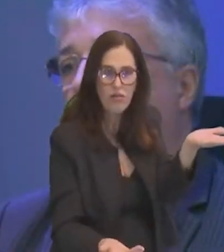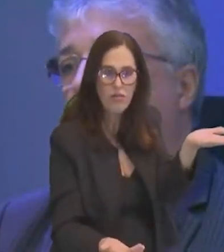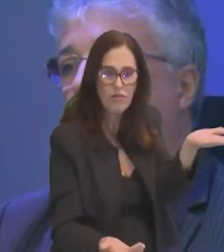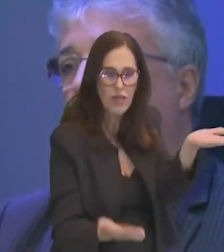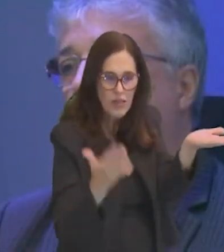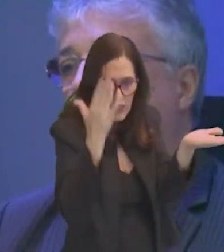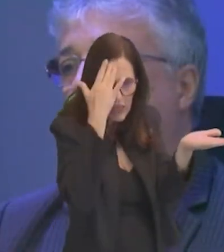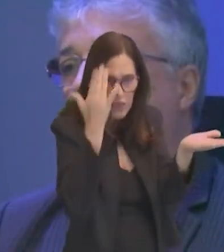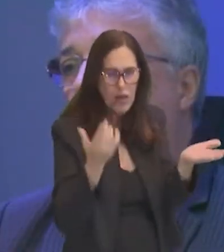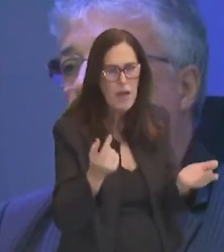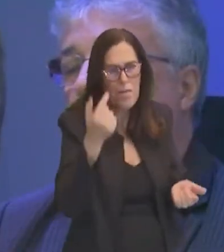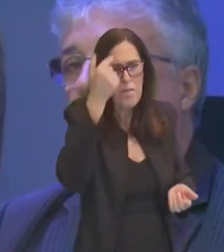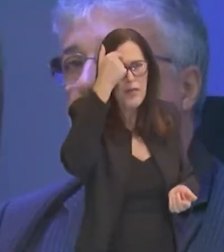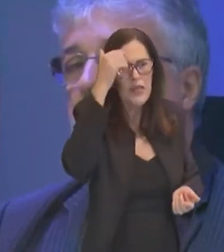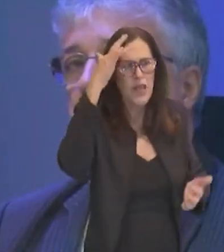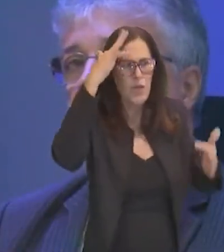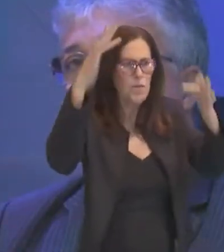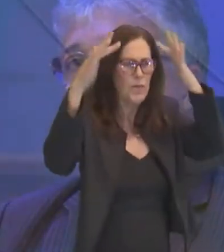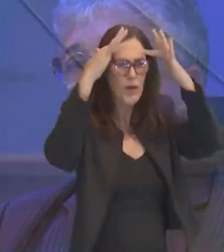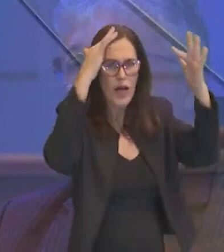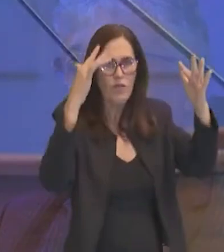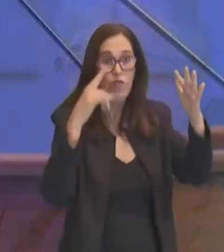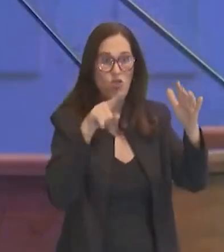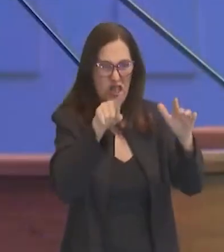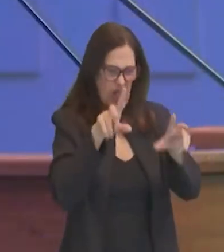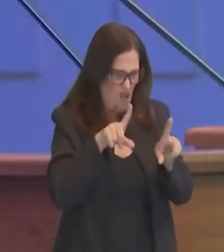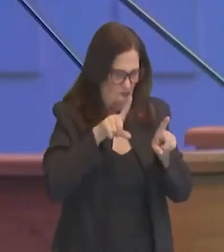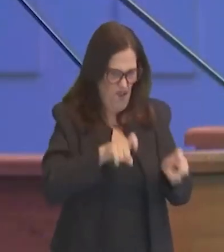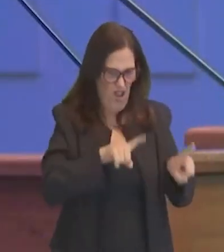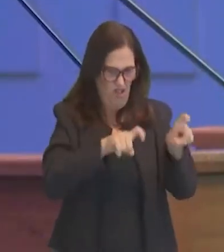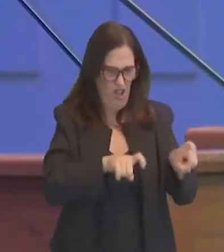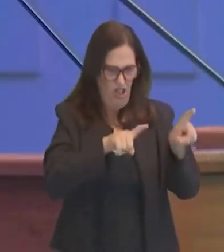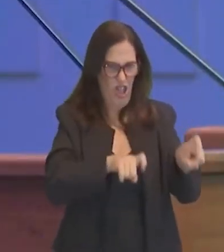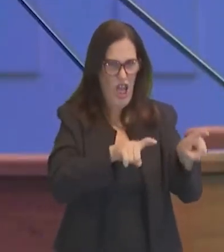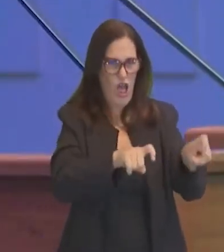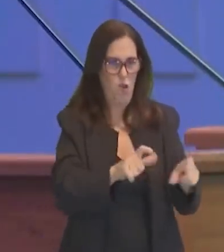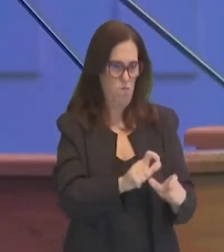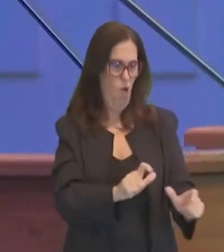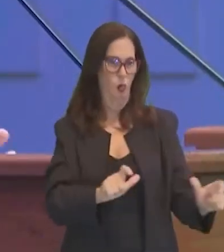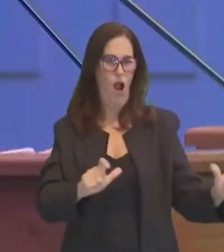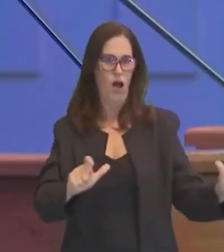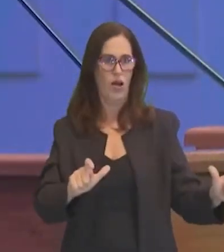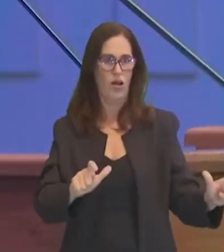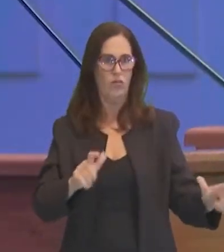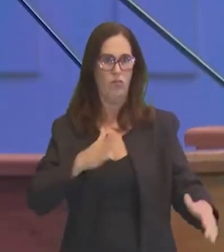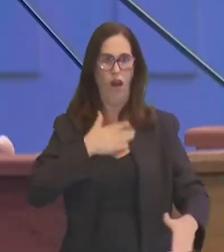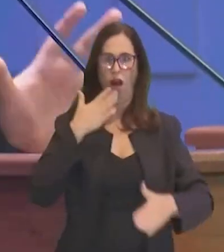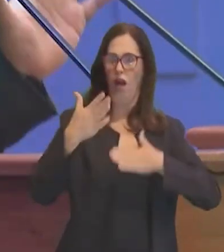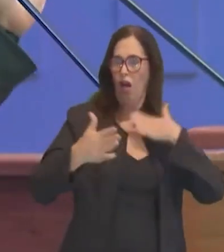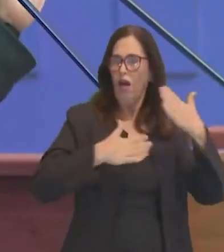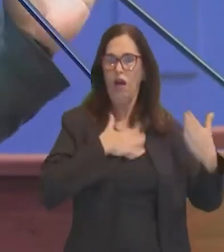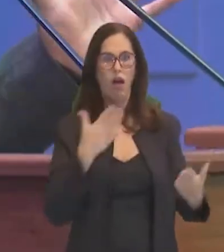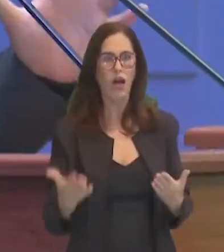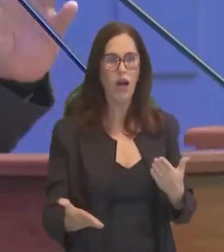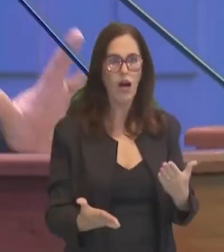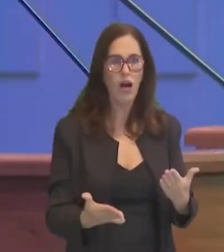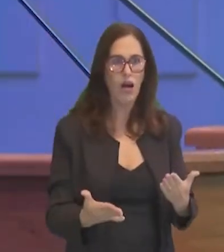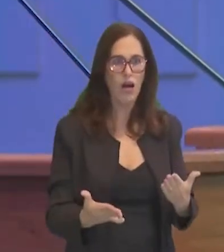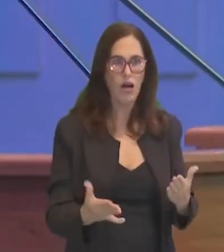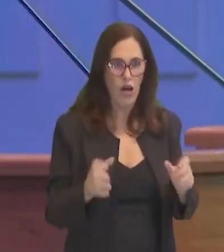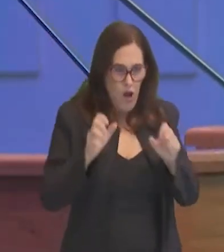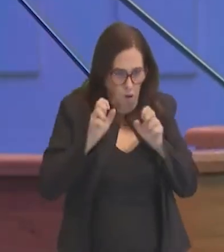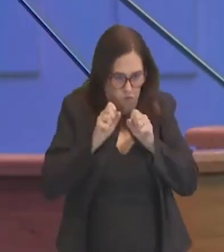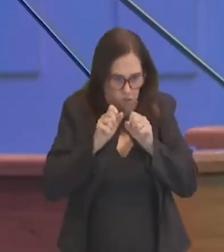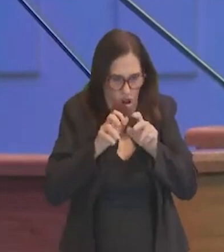Você já imaginou se você fosse um grande fazendeiro daquela época e de repente viesse uma chama